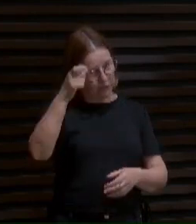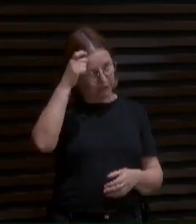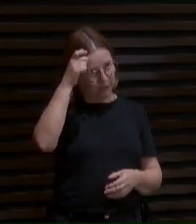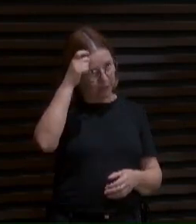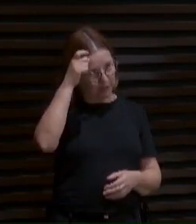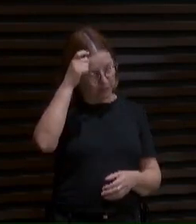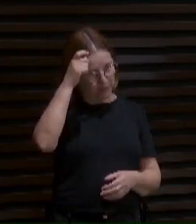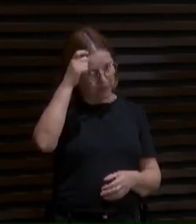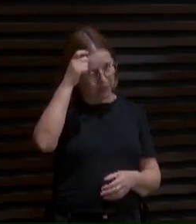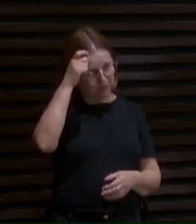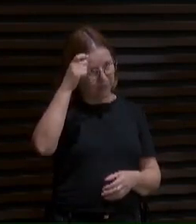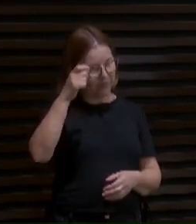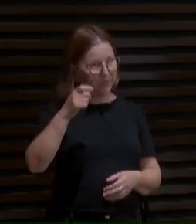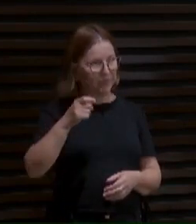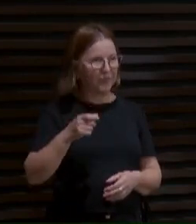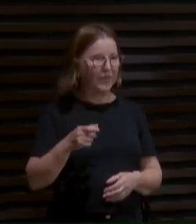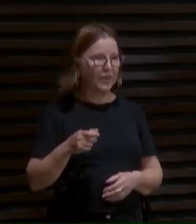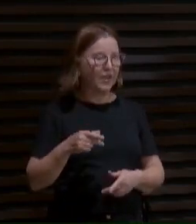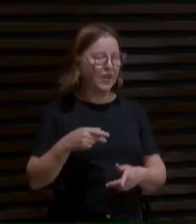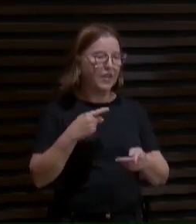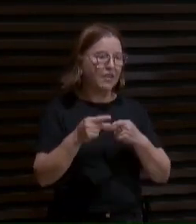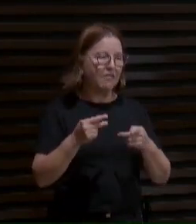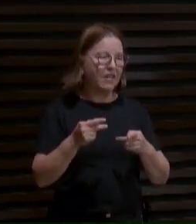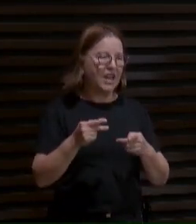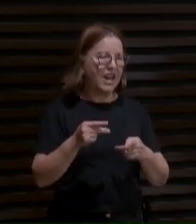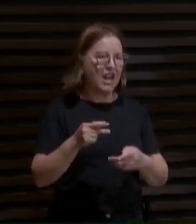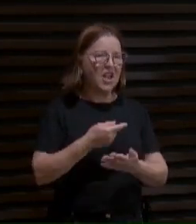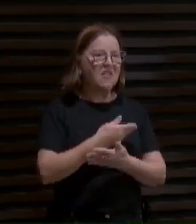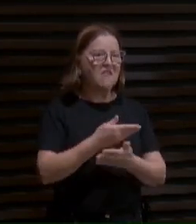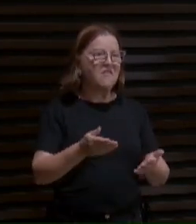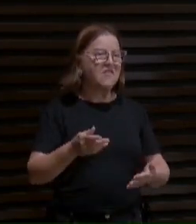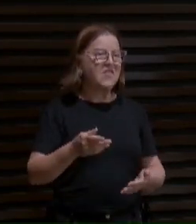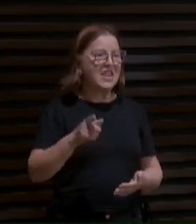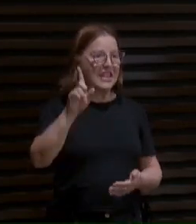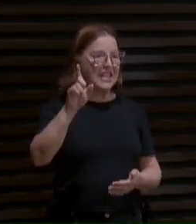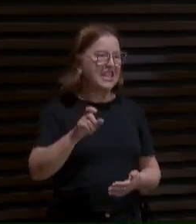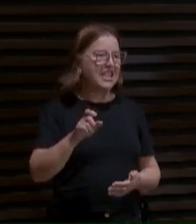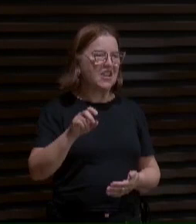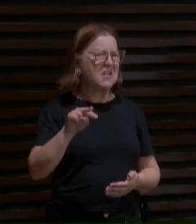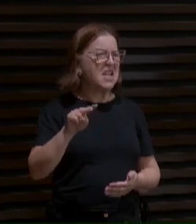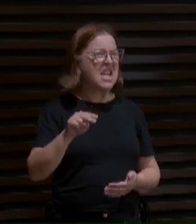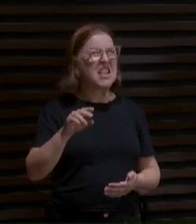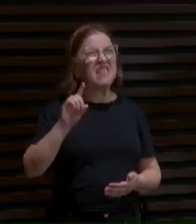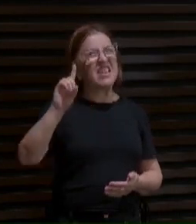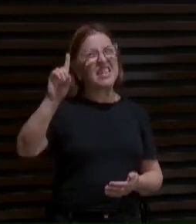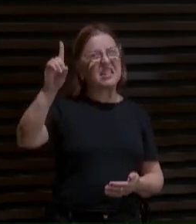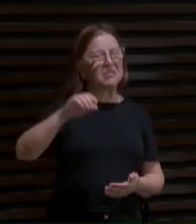é o espírito de demônio? Como Deus sereis.